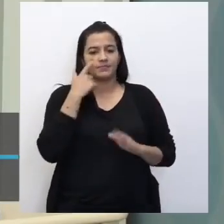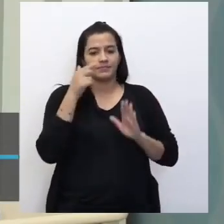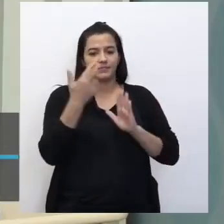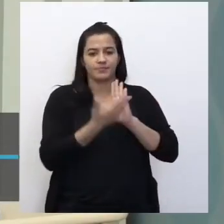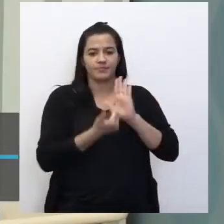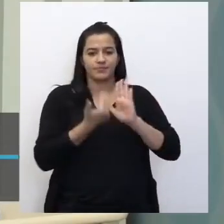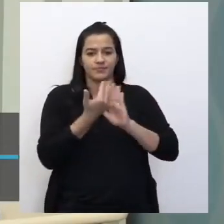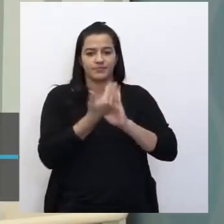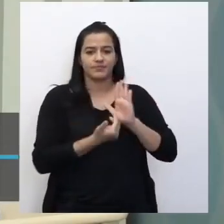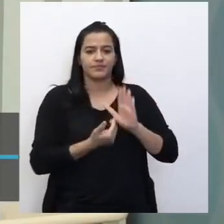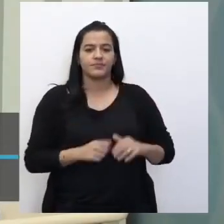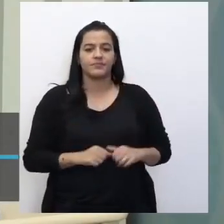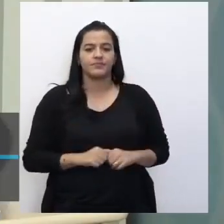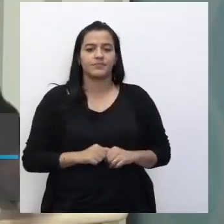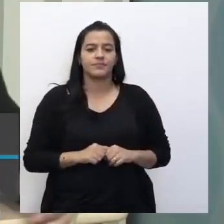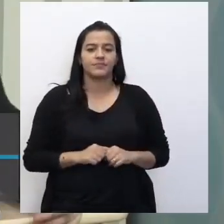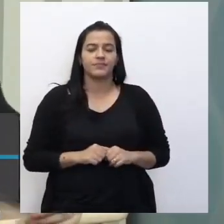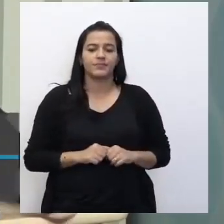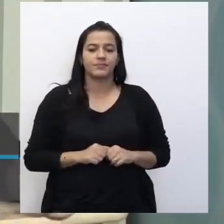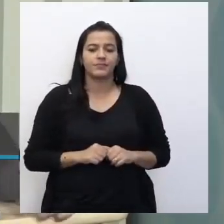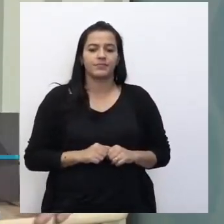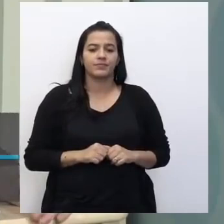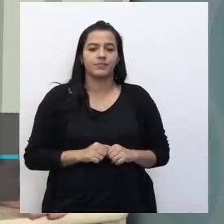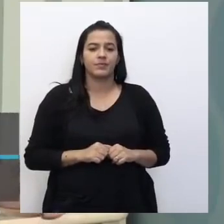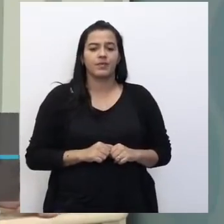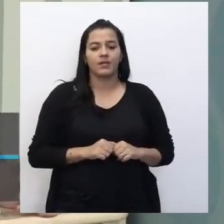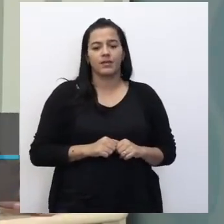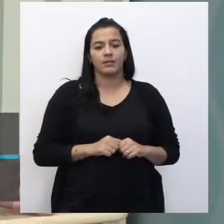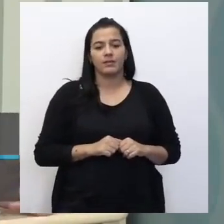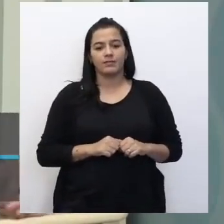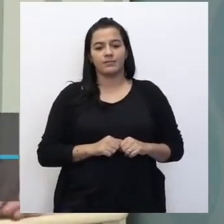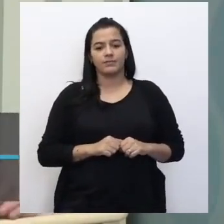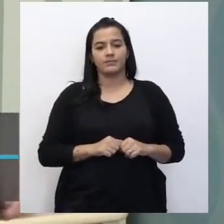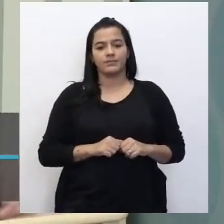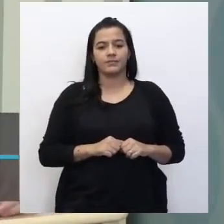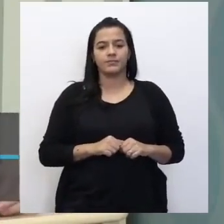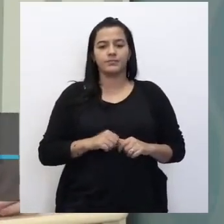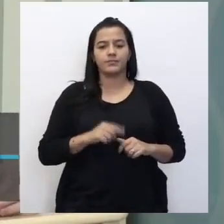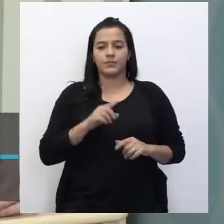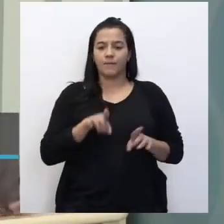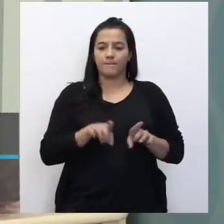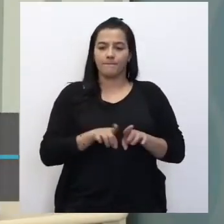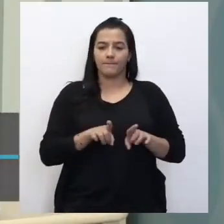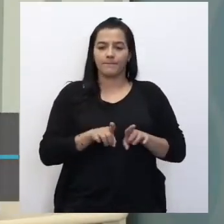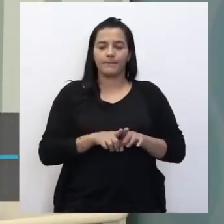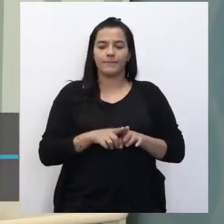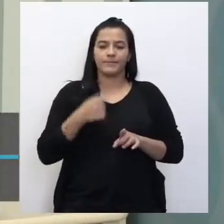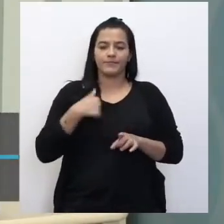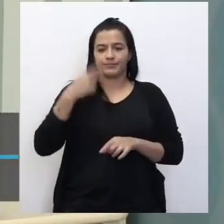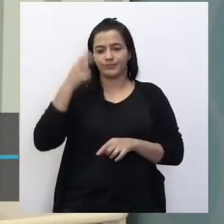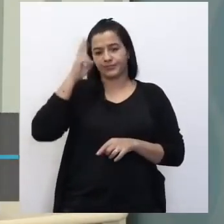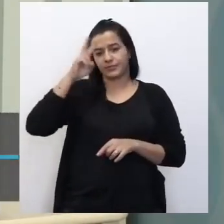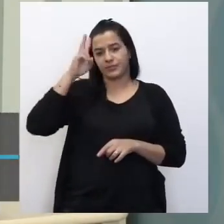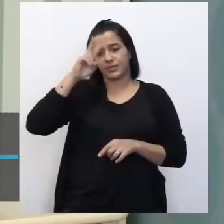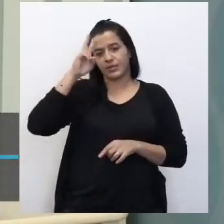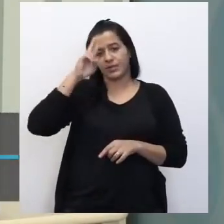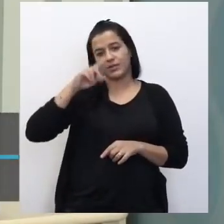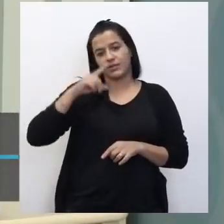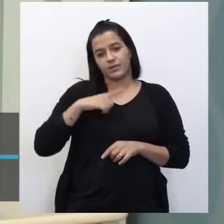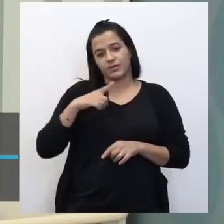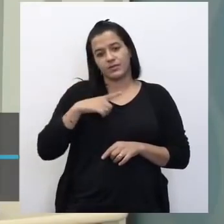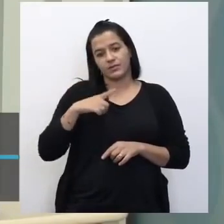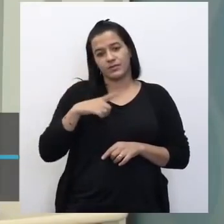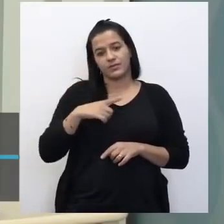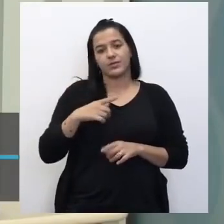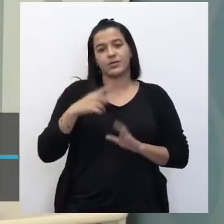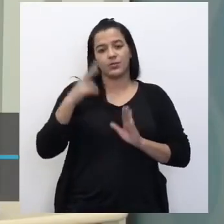né? Falando em eugenia, eu me lembro de que tem uma obra de um